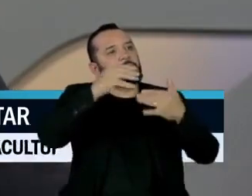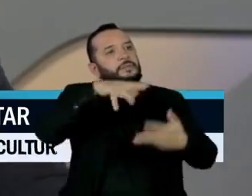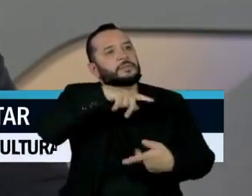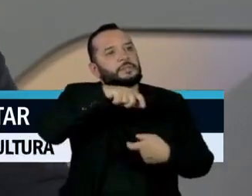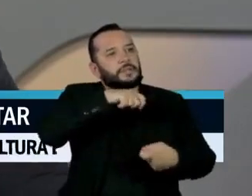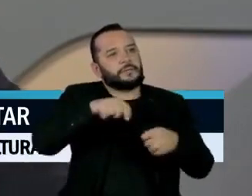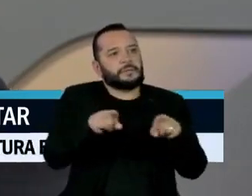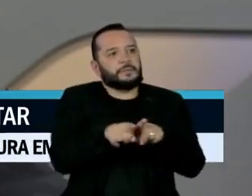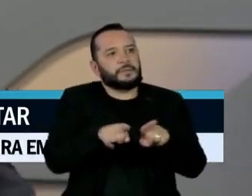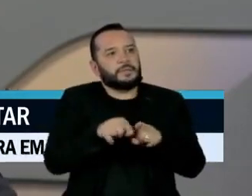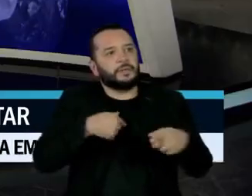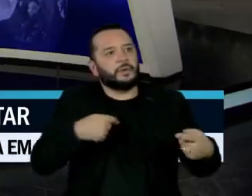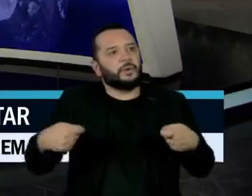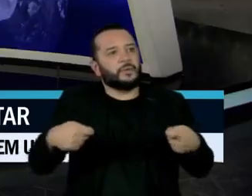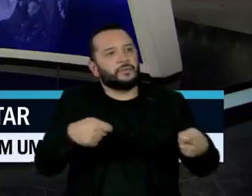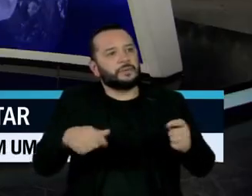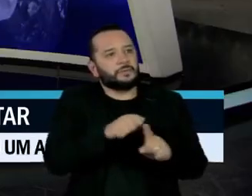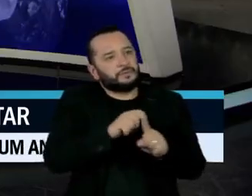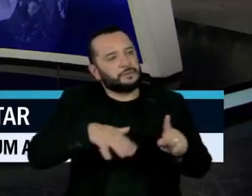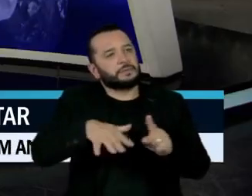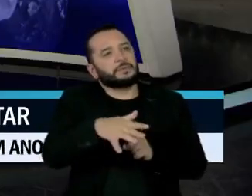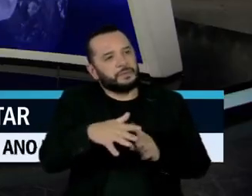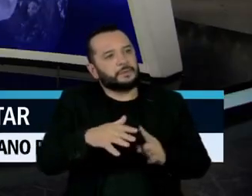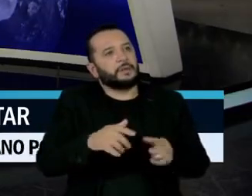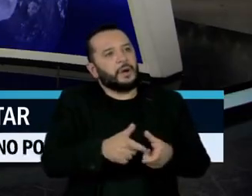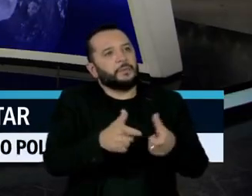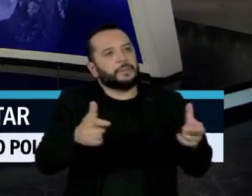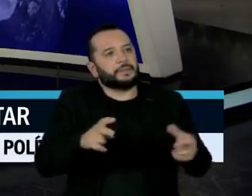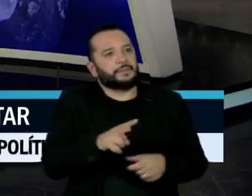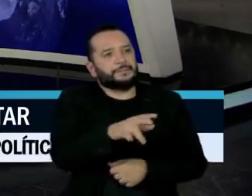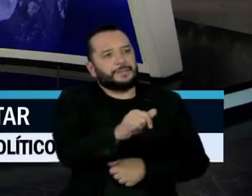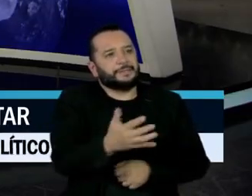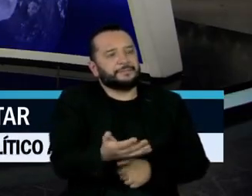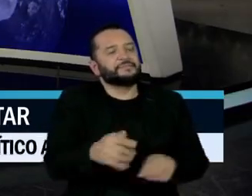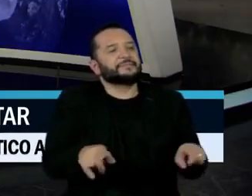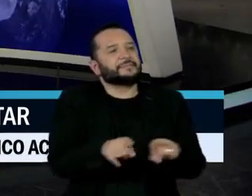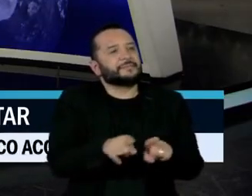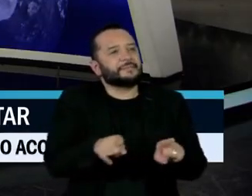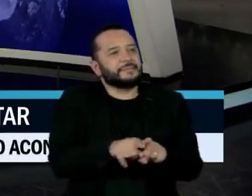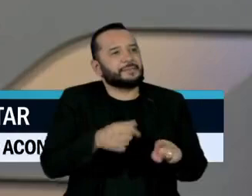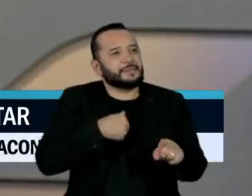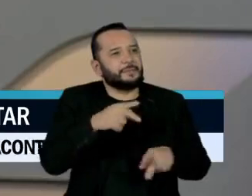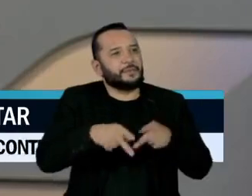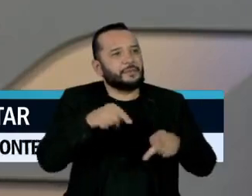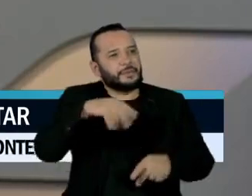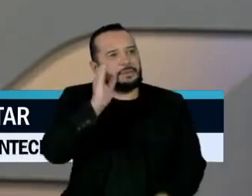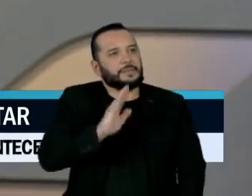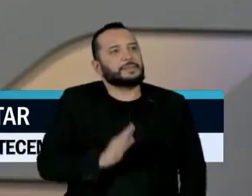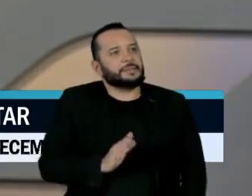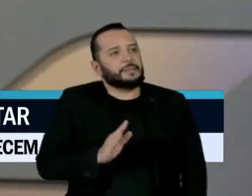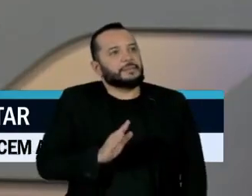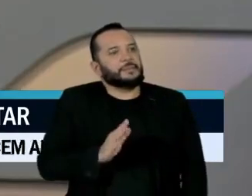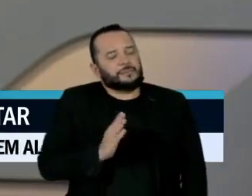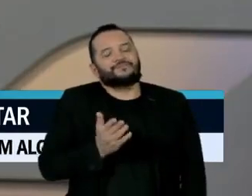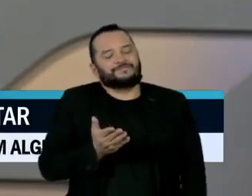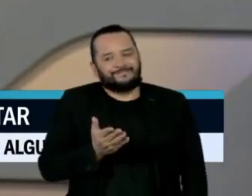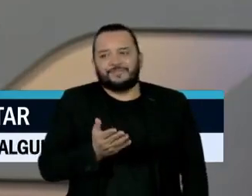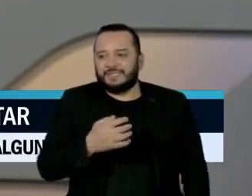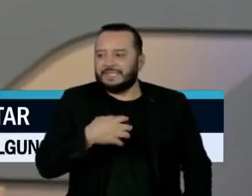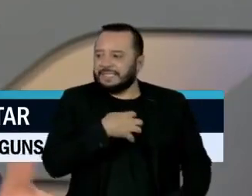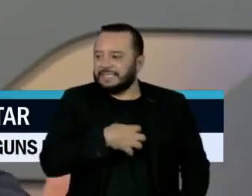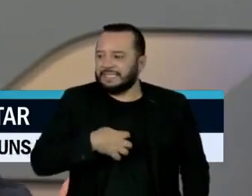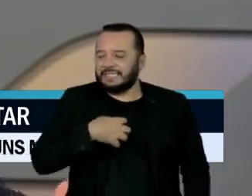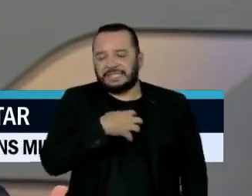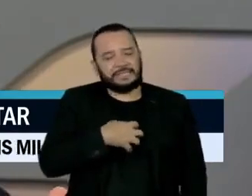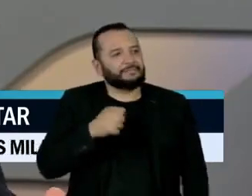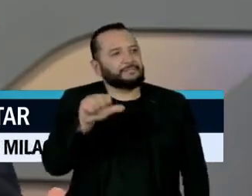conflitos sociais aumentarão e o mal-estar da civilização brasileira estará colocado. Então, isso é fundamental.